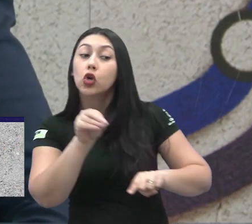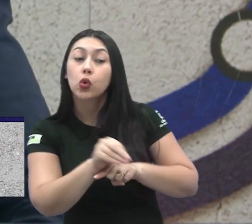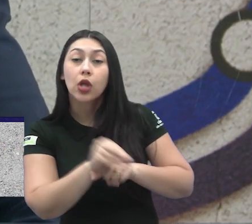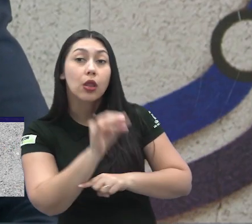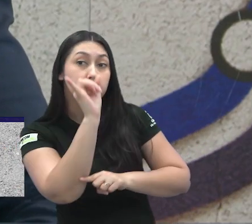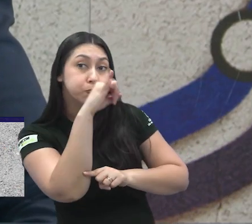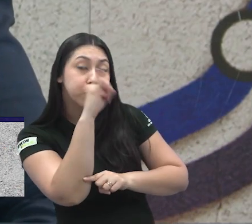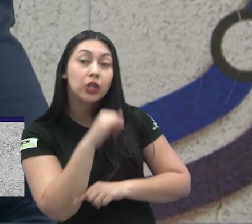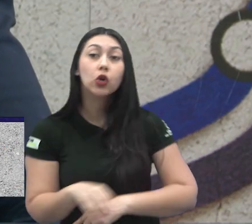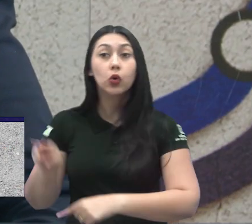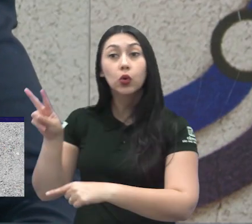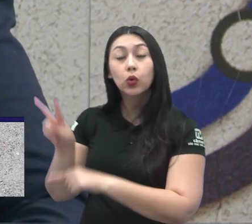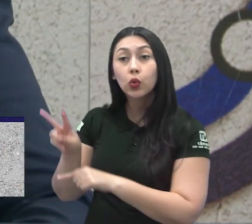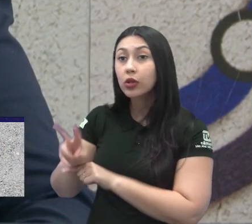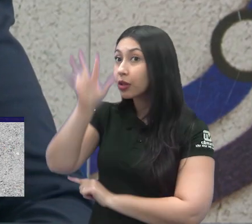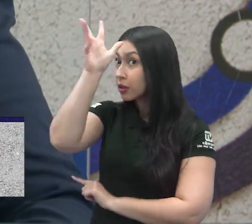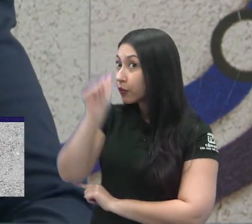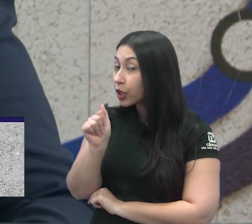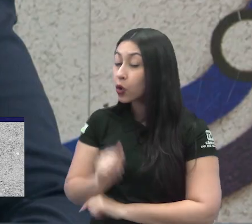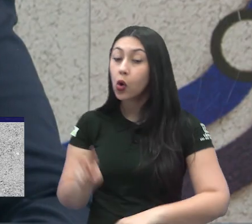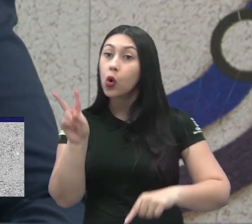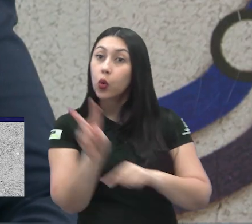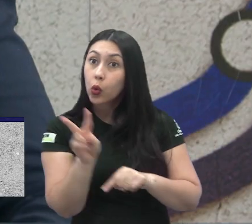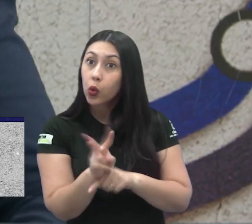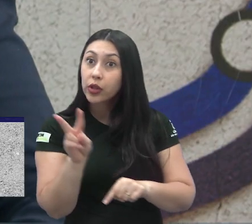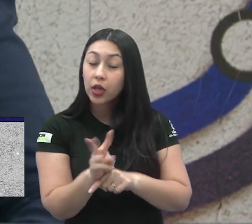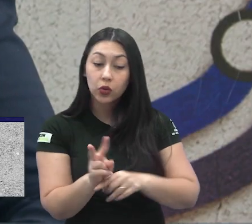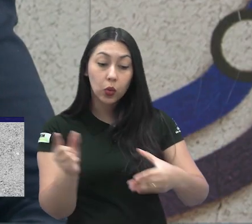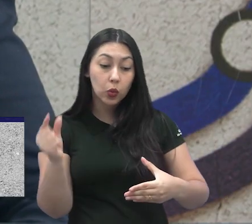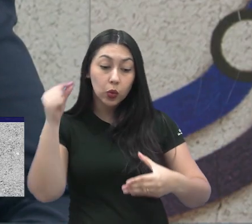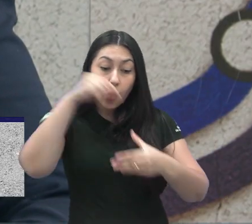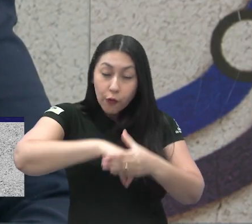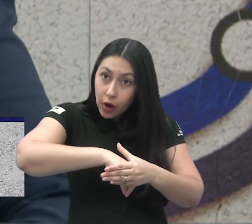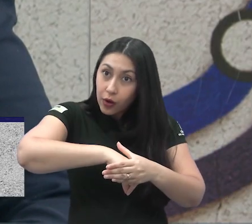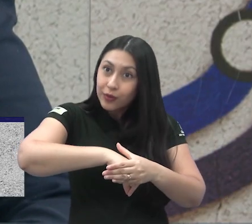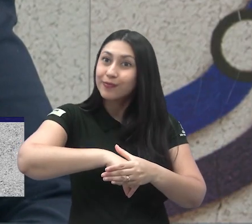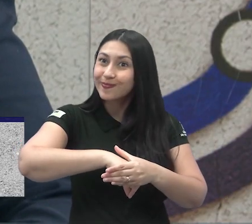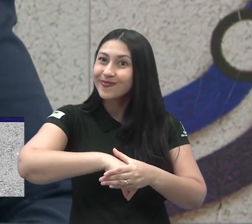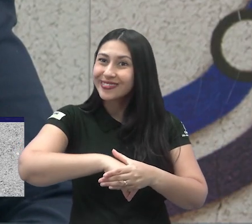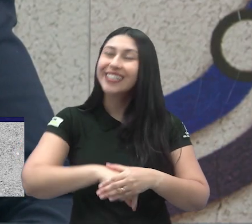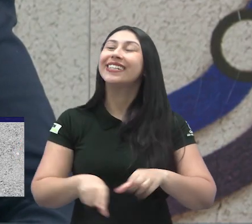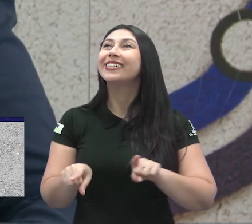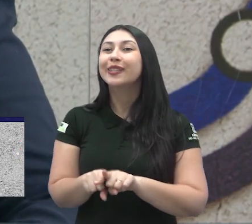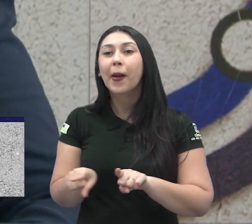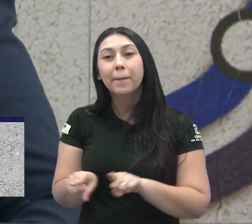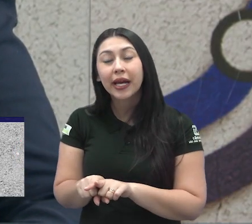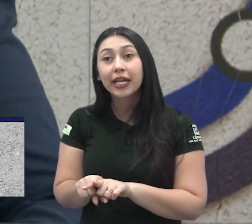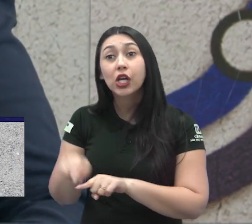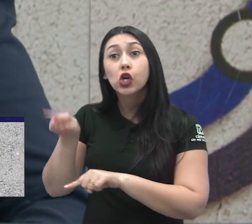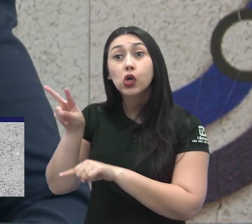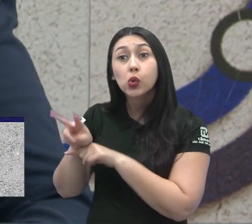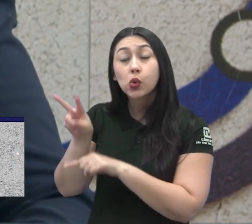na avicultura, na estruticultura, na produção de